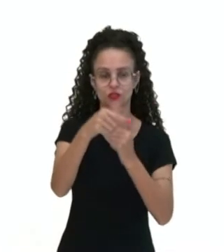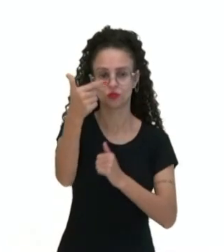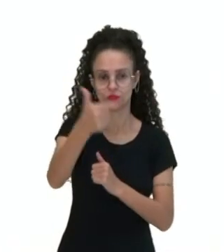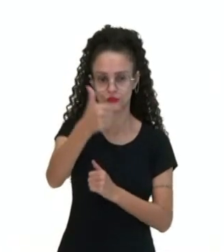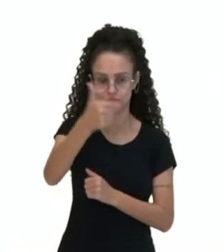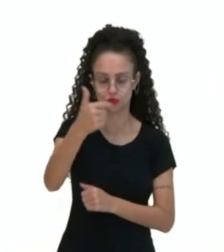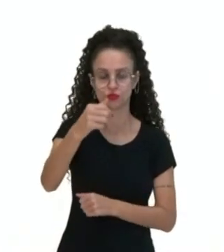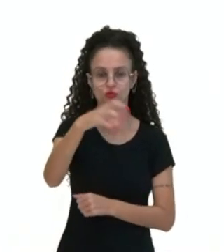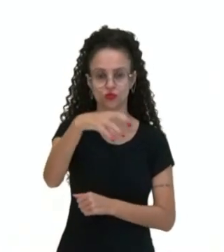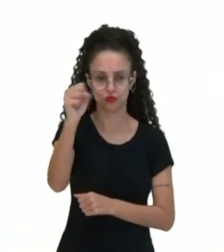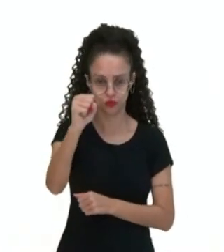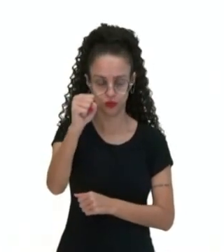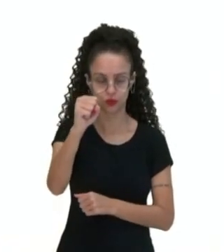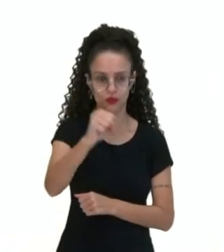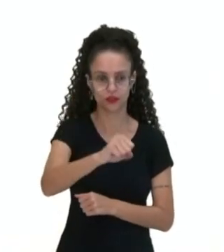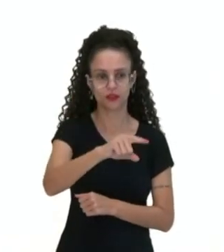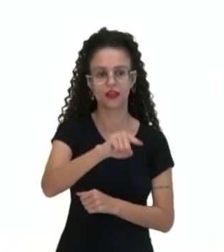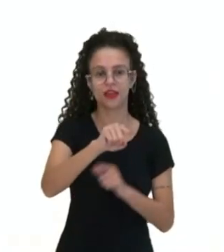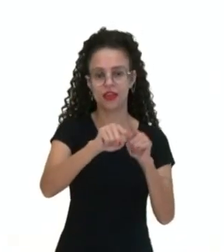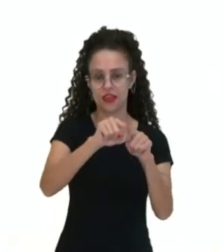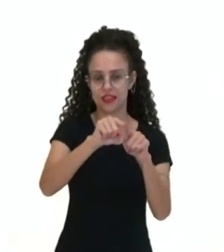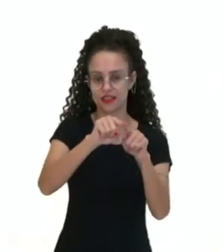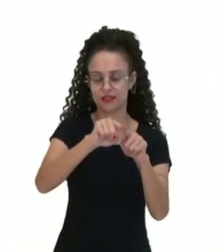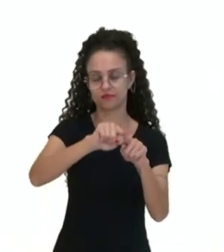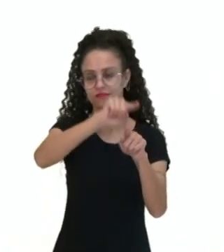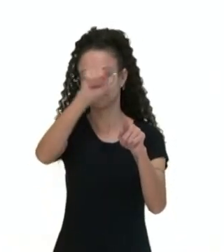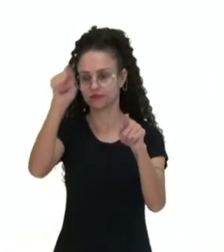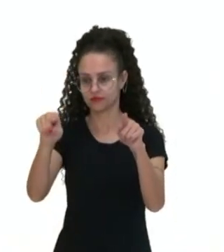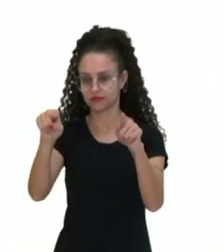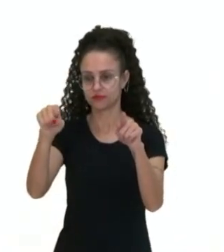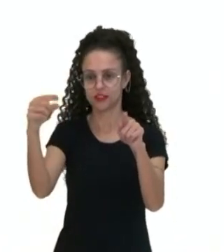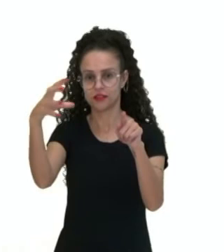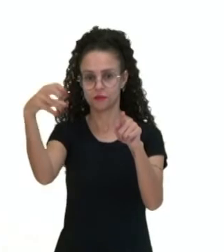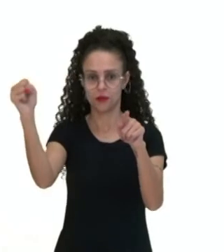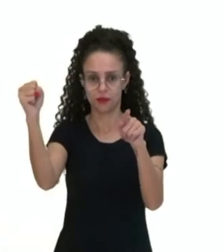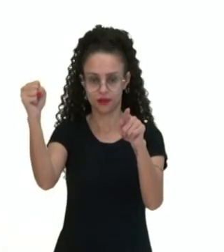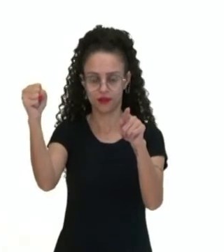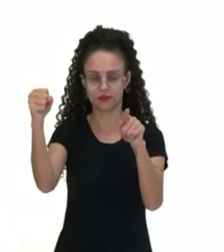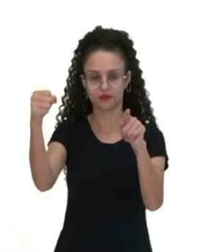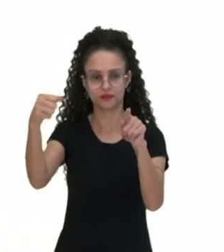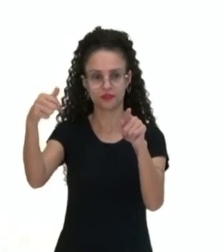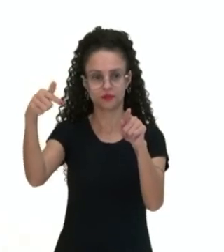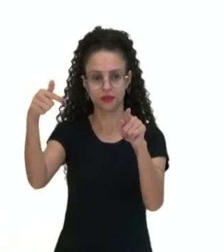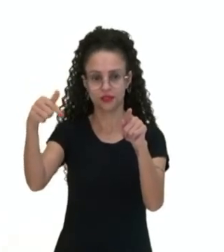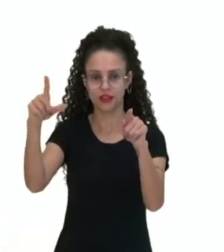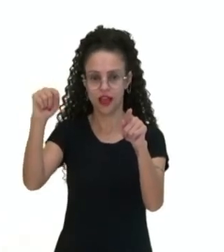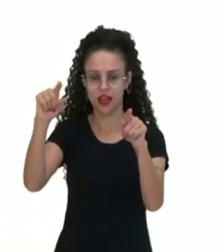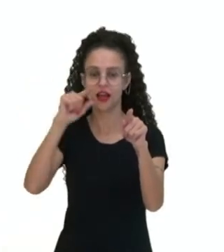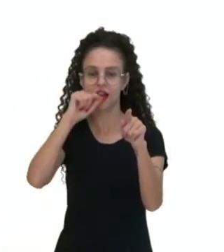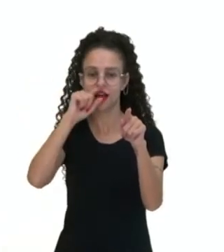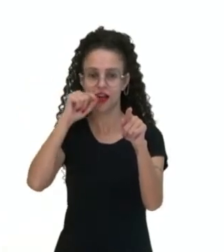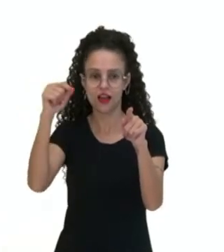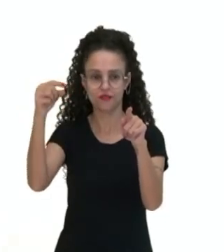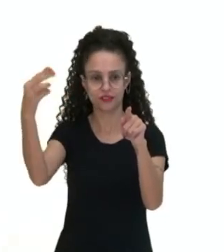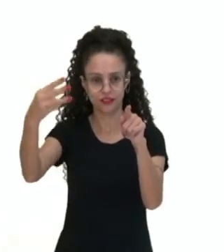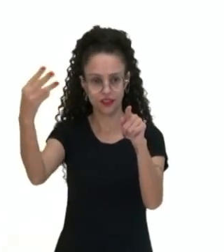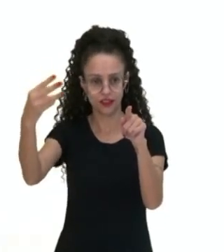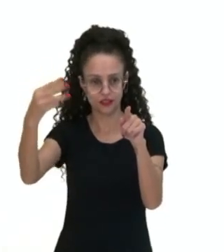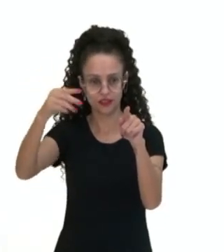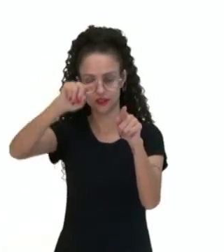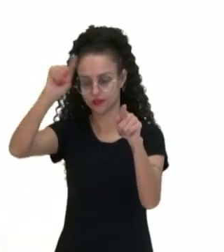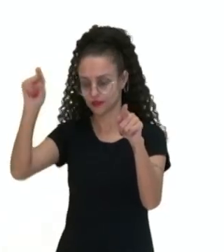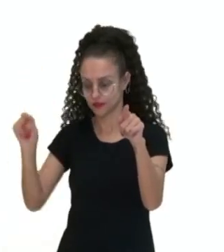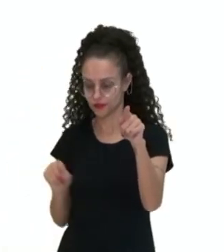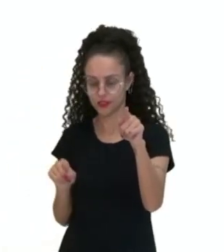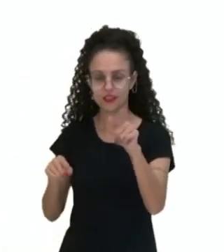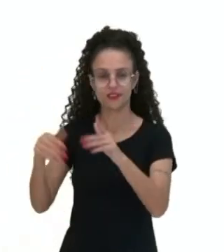segundo consumidor. Esse segundo consumidor vai servir de alimento aqui para essa ave, né? Essa ave de rapina, o terceiro consumidor. Enfim,